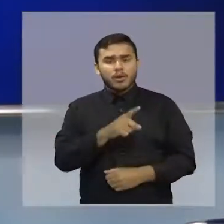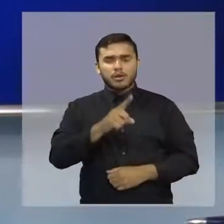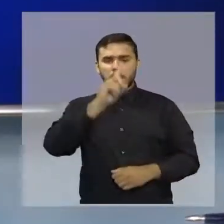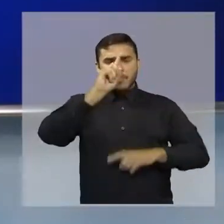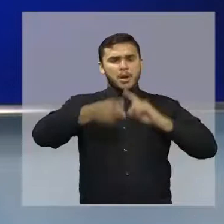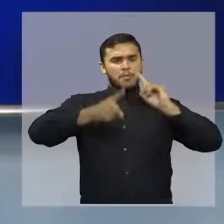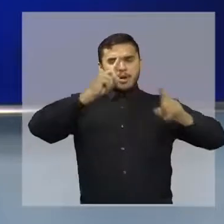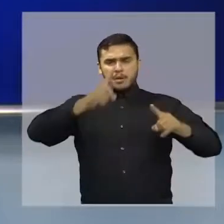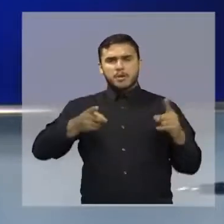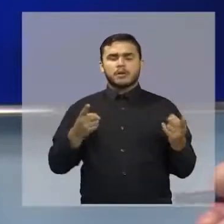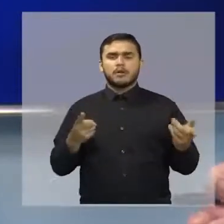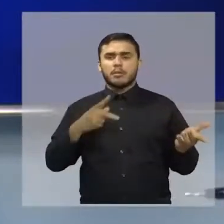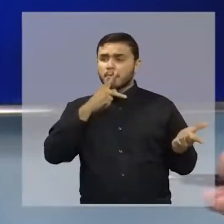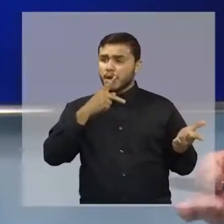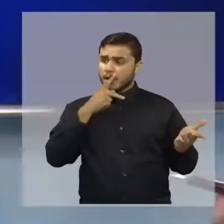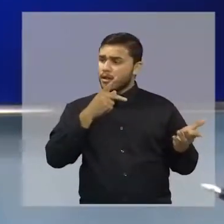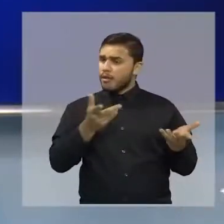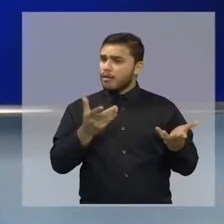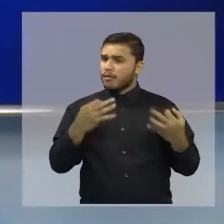essa, ao impor,